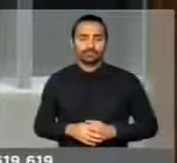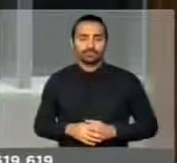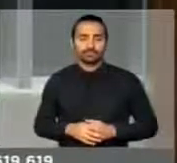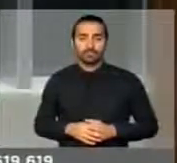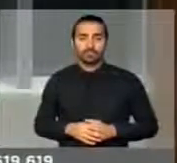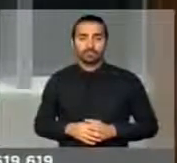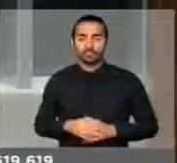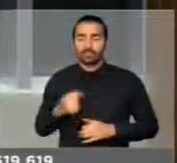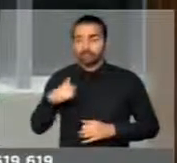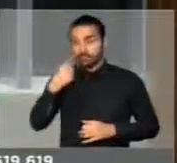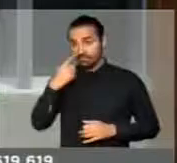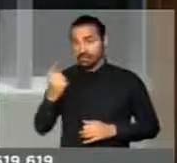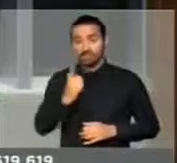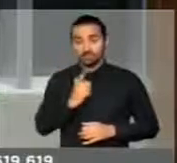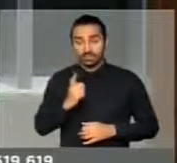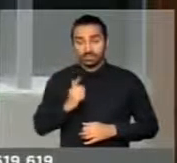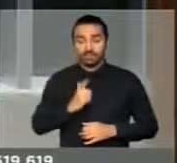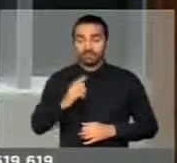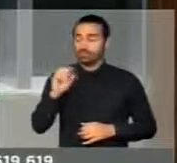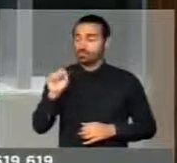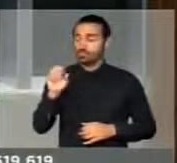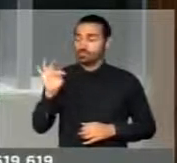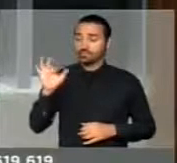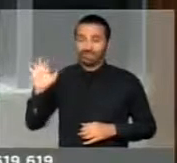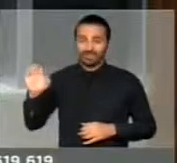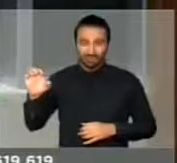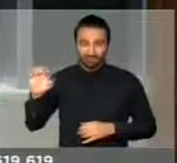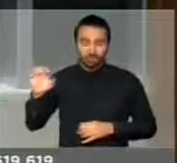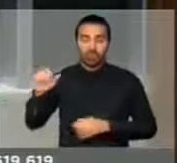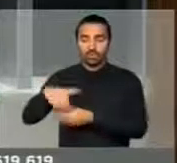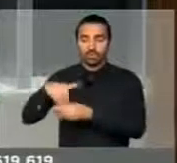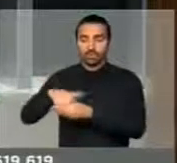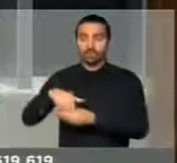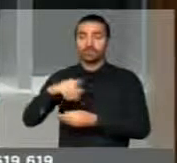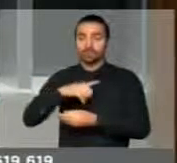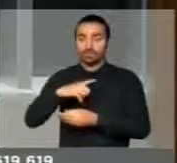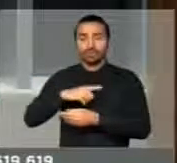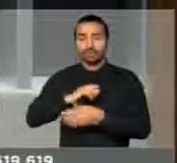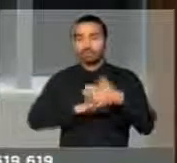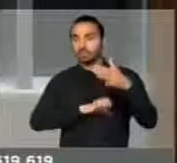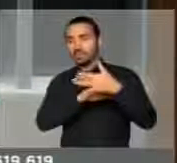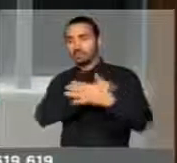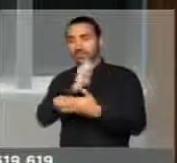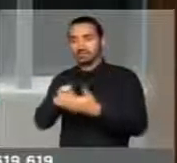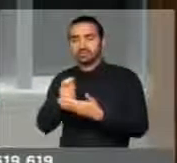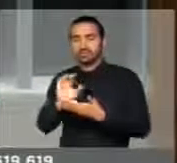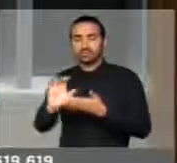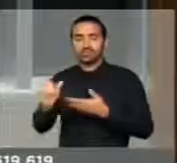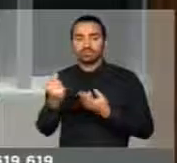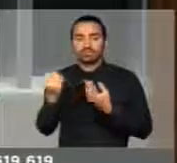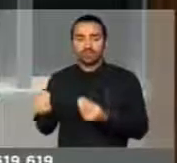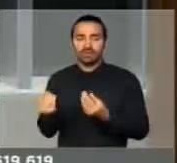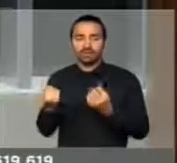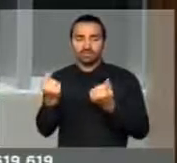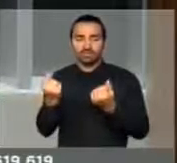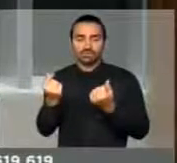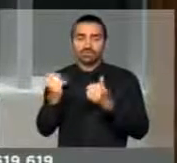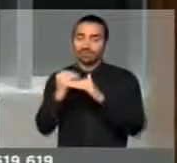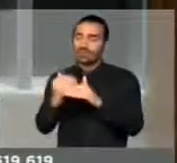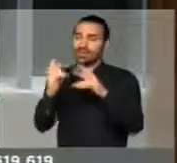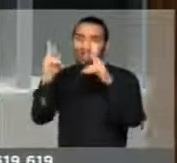certa tristeza eu falo isso, pelo Supremo Tribunal Federal, que é o fim do financiamento empresarial de